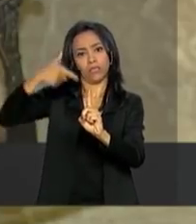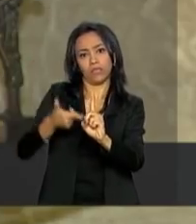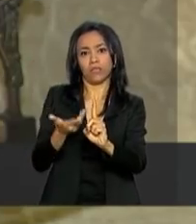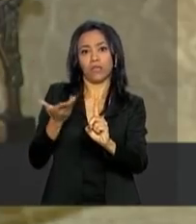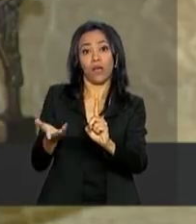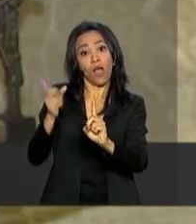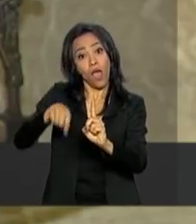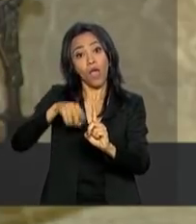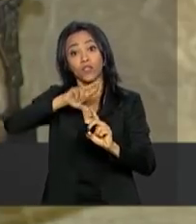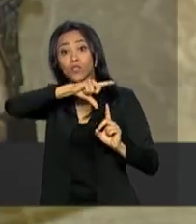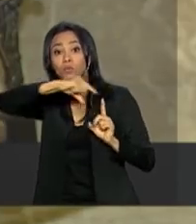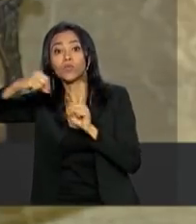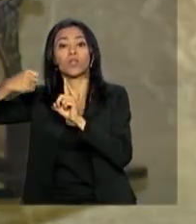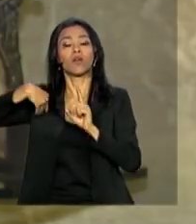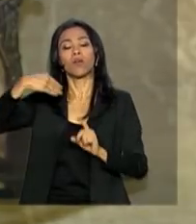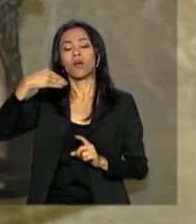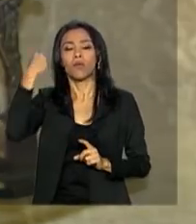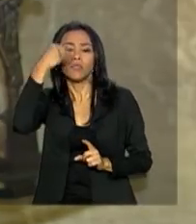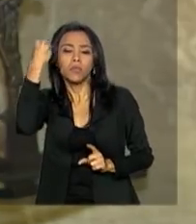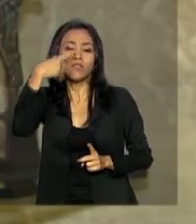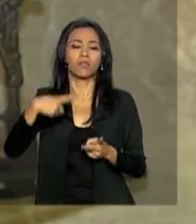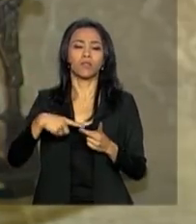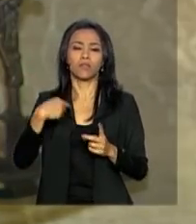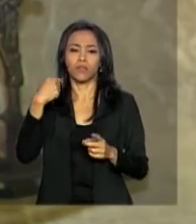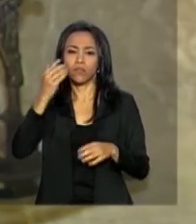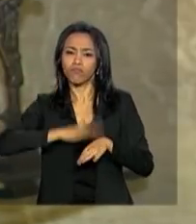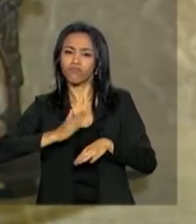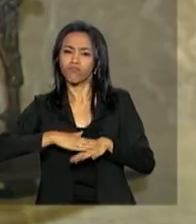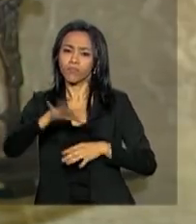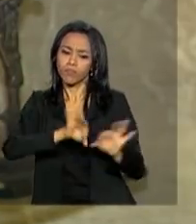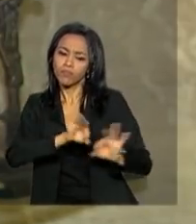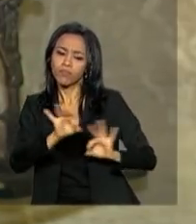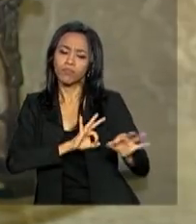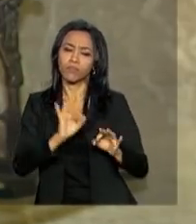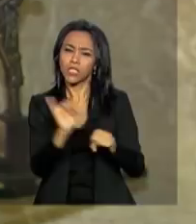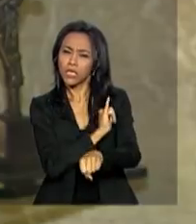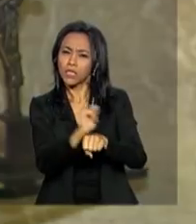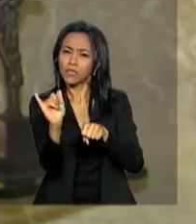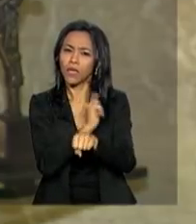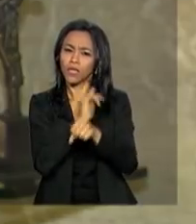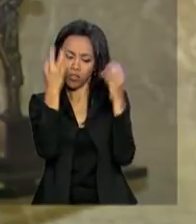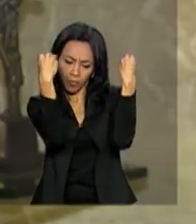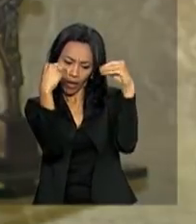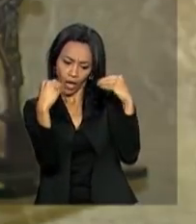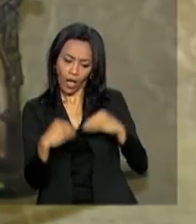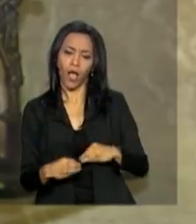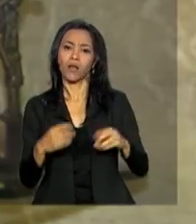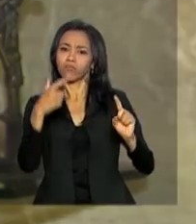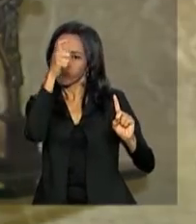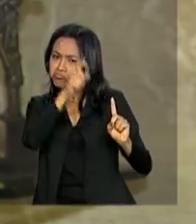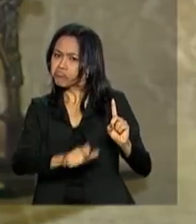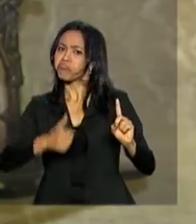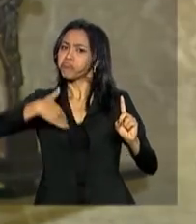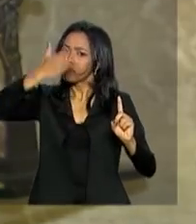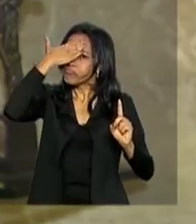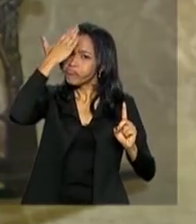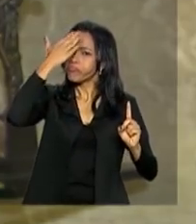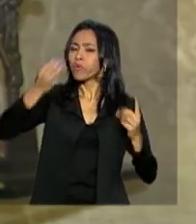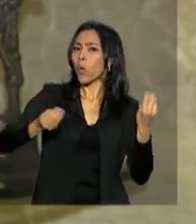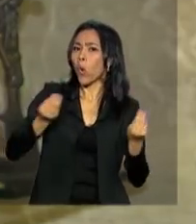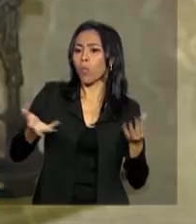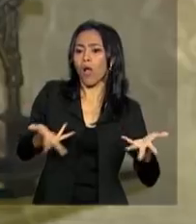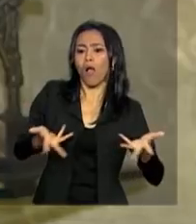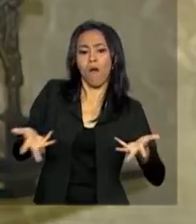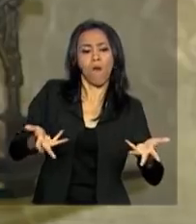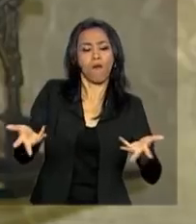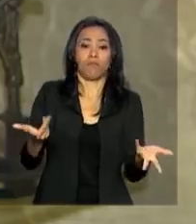pela vivência de Rio que nós temos, pela capacidade de planejamento, pela expertise, pelos meios que nós conseguimos